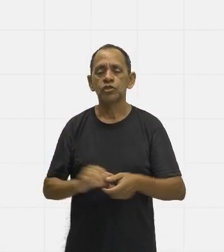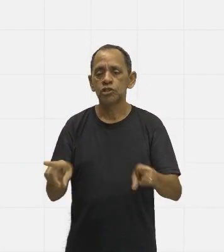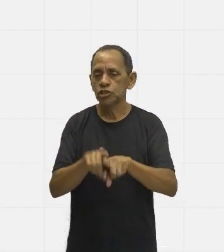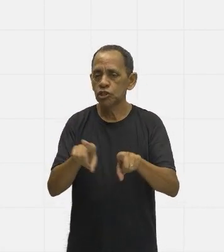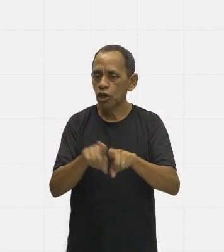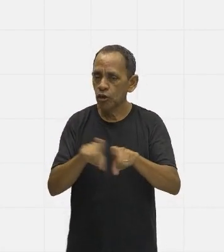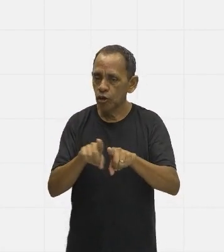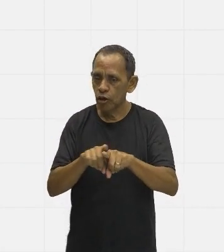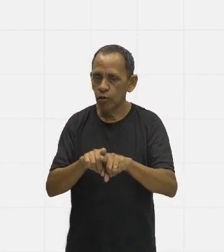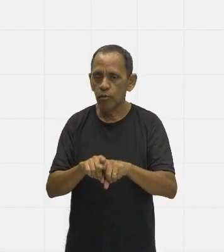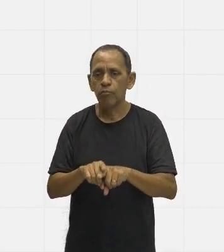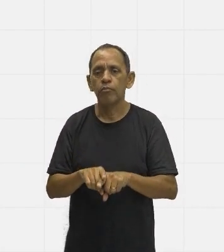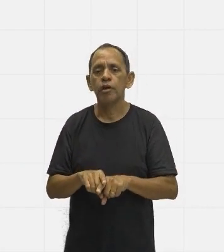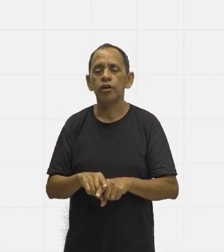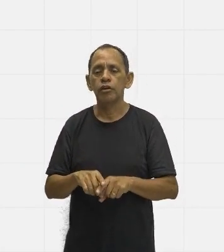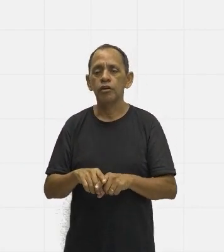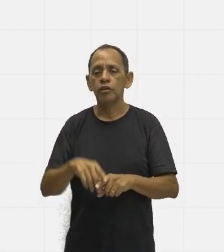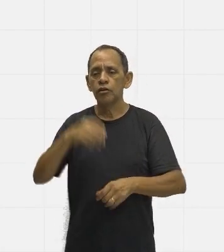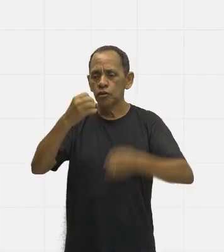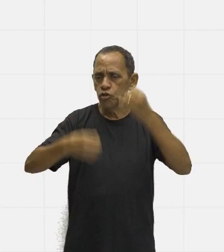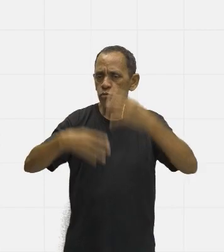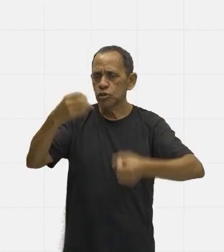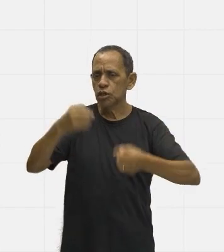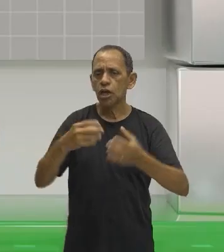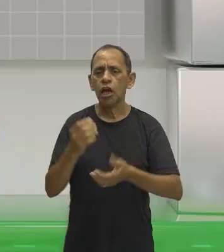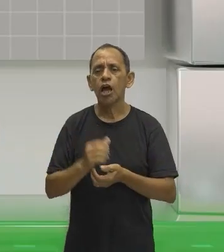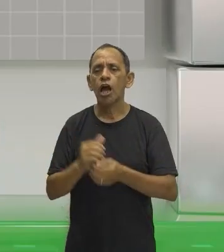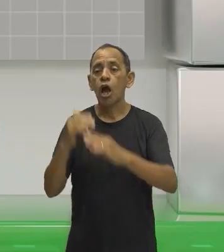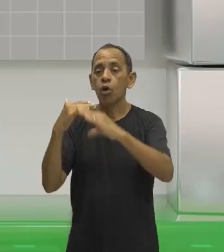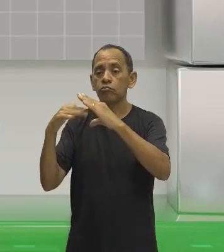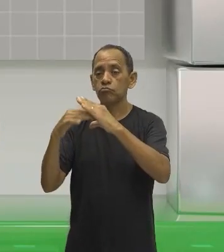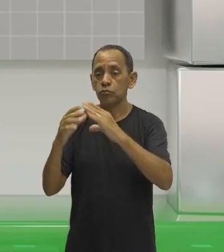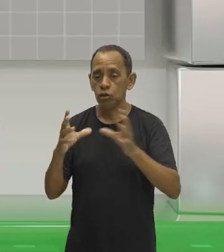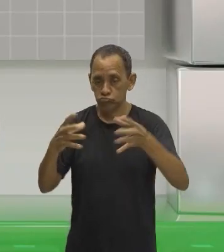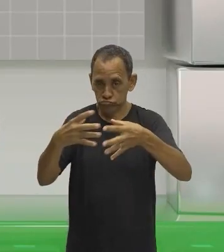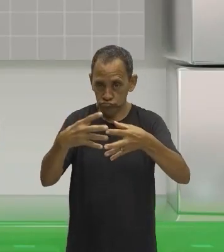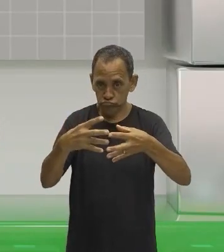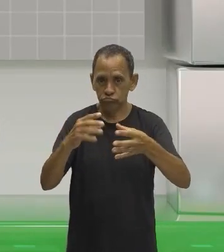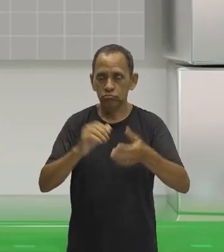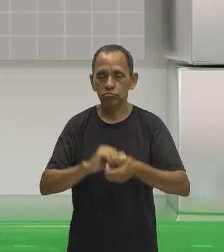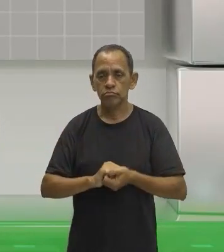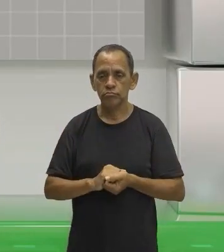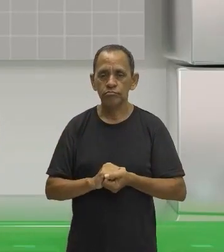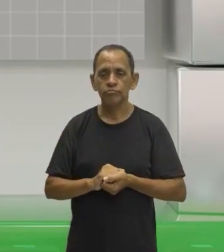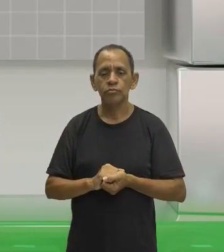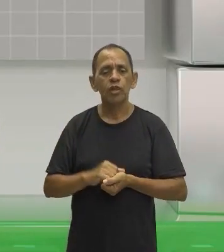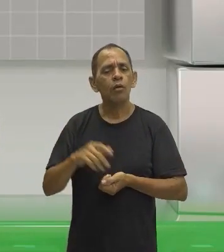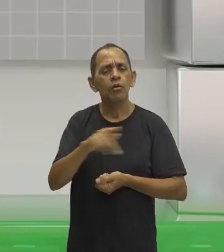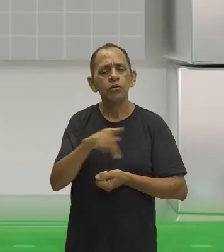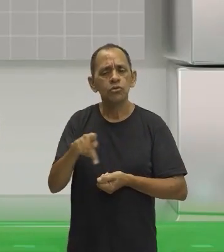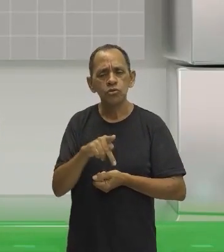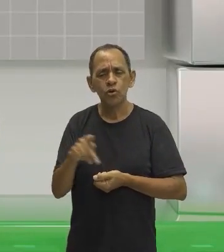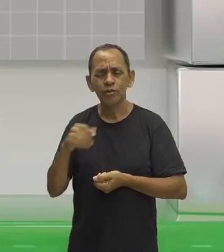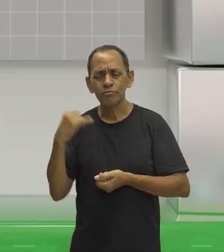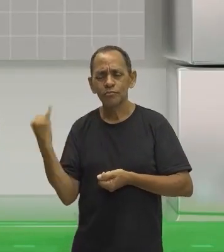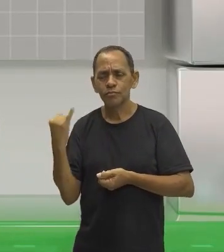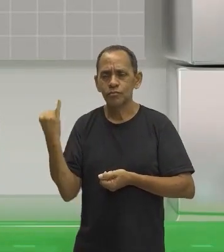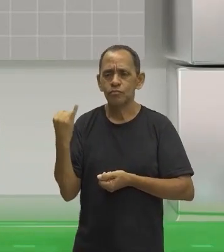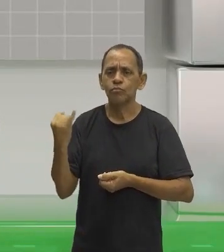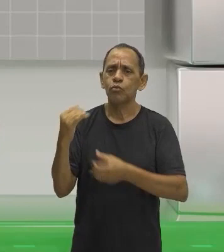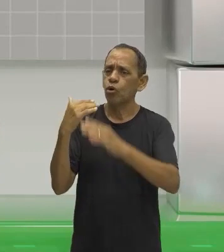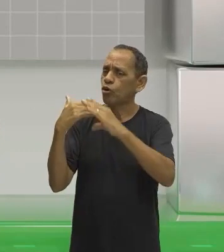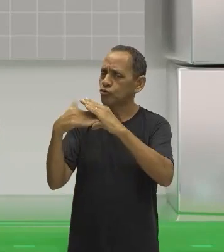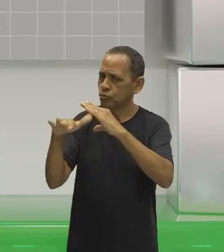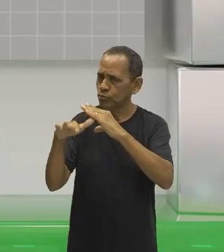turma, não é? Então, professor, veja, o e-mail da turma, ele é muito importante. Se você